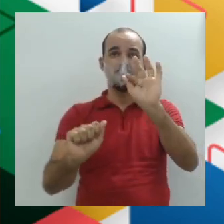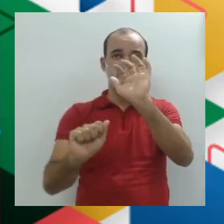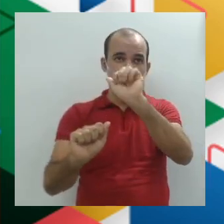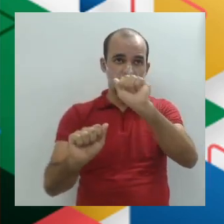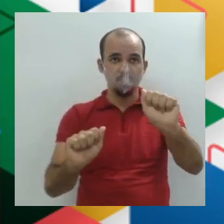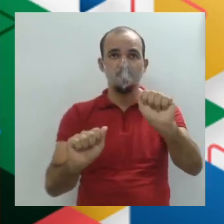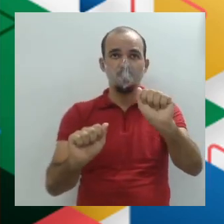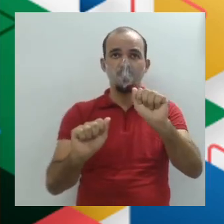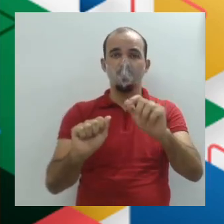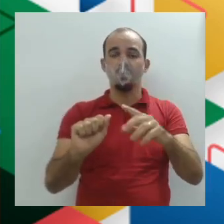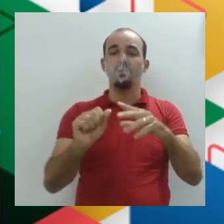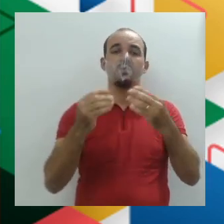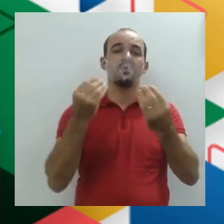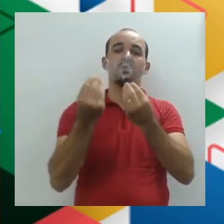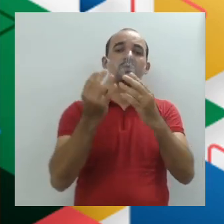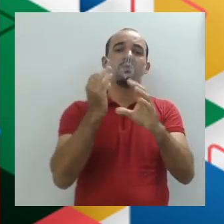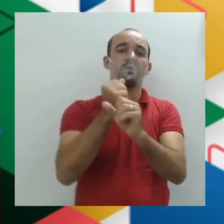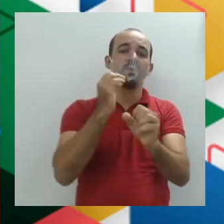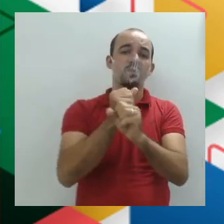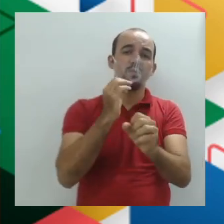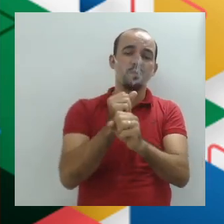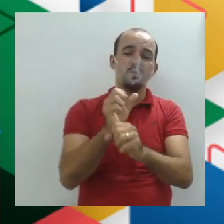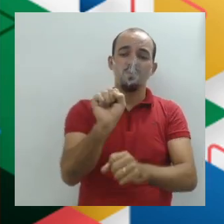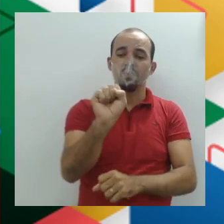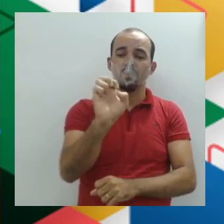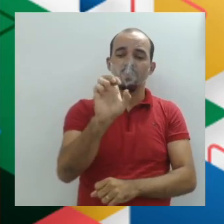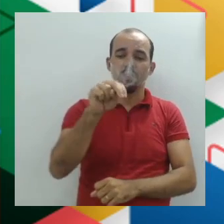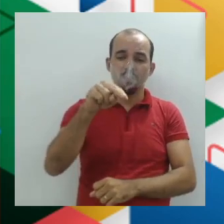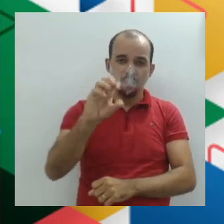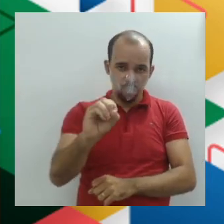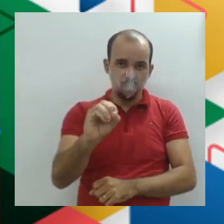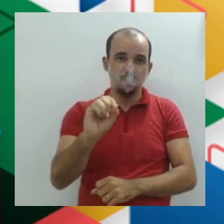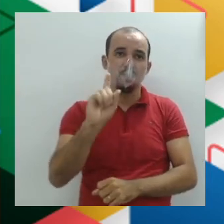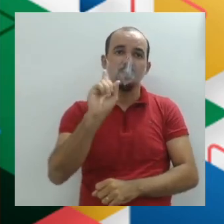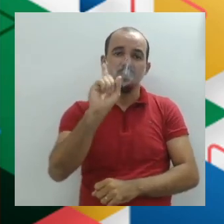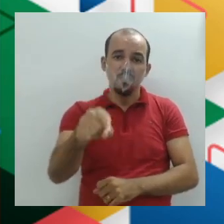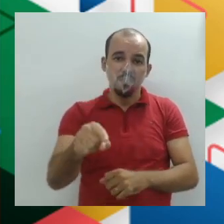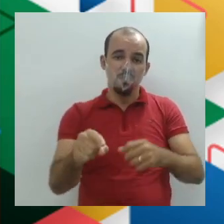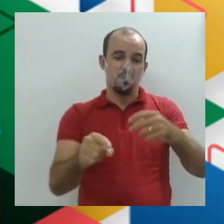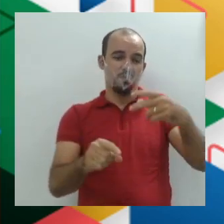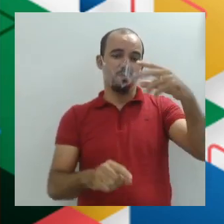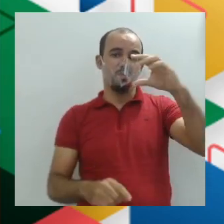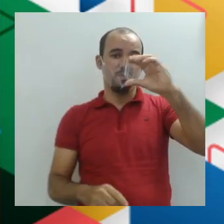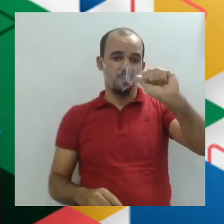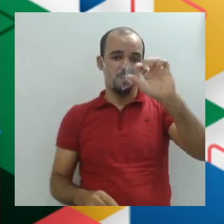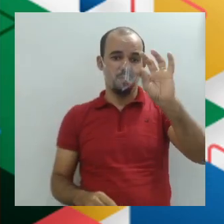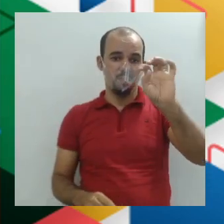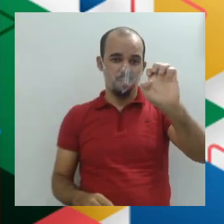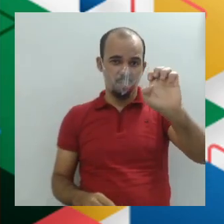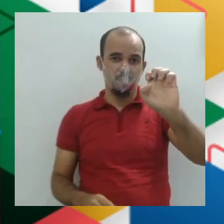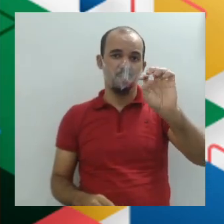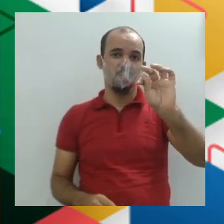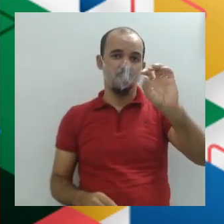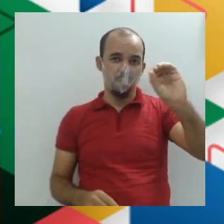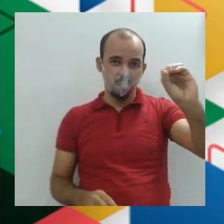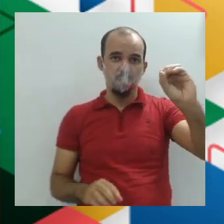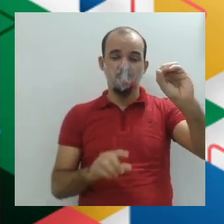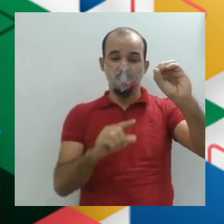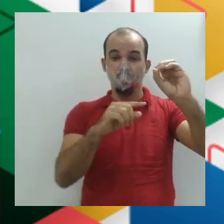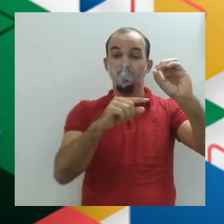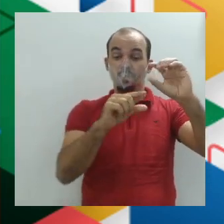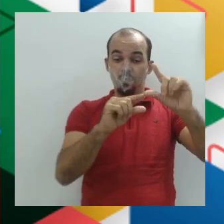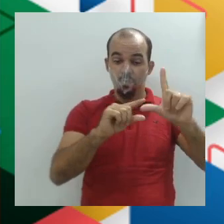seno desse ângulo. Tu lembra que é o cateto oposto dividido pela hipotenusa? Massa. Então observe, o ângulo está